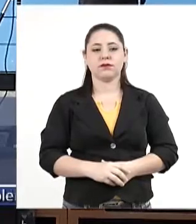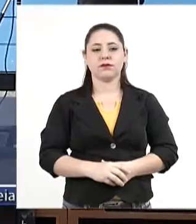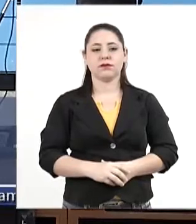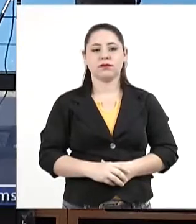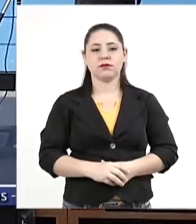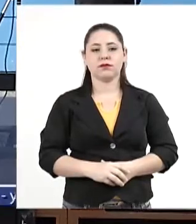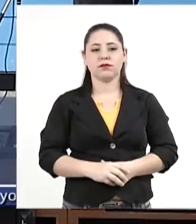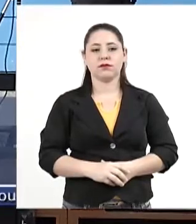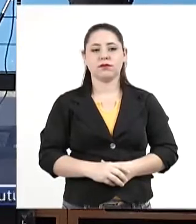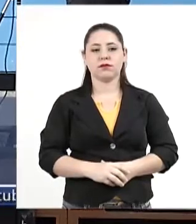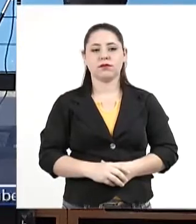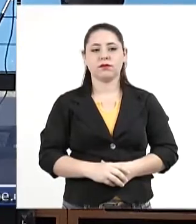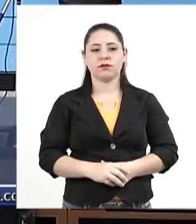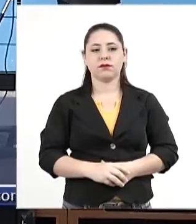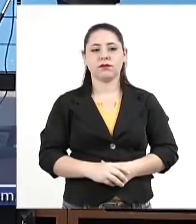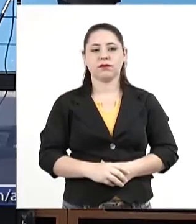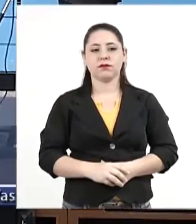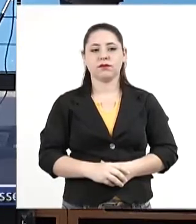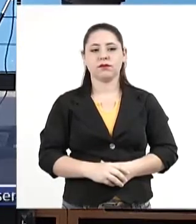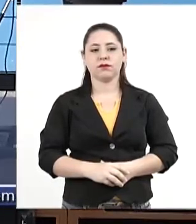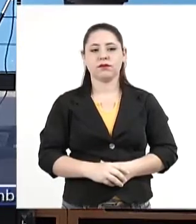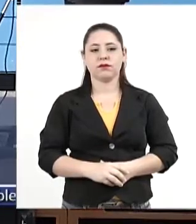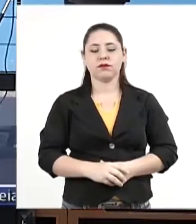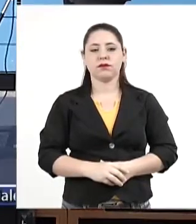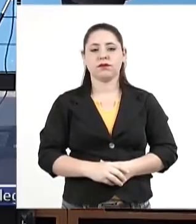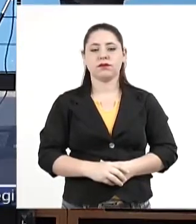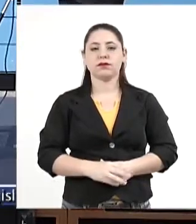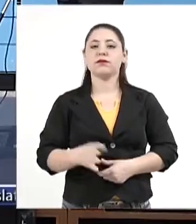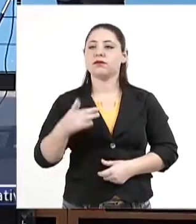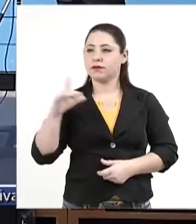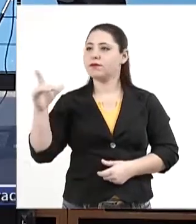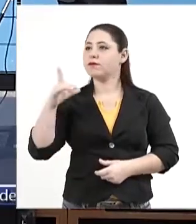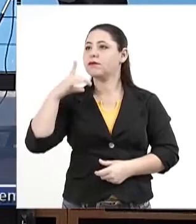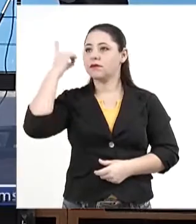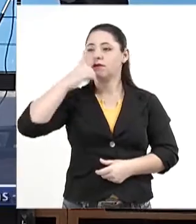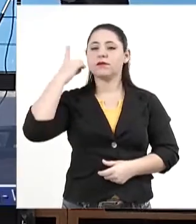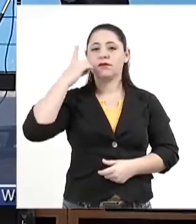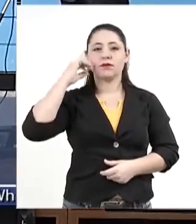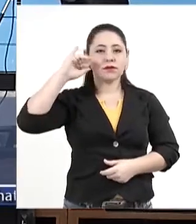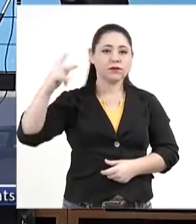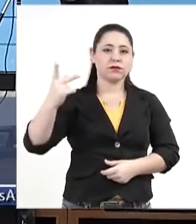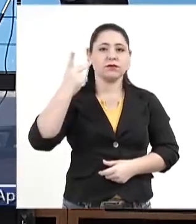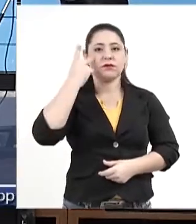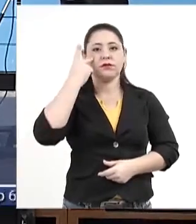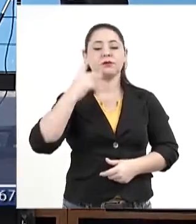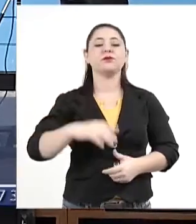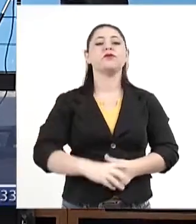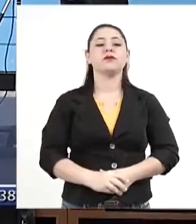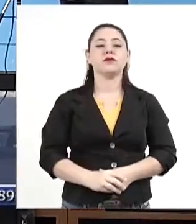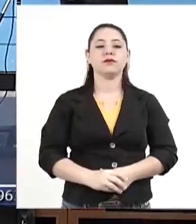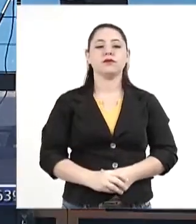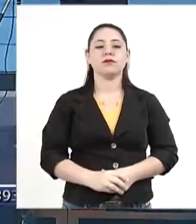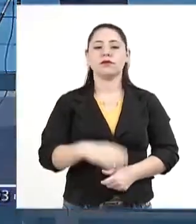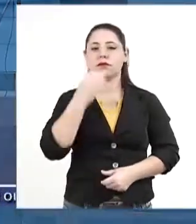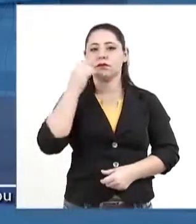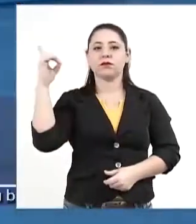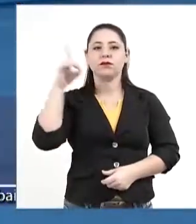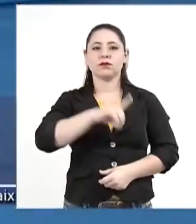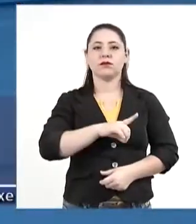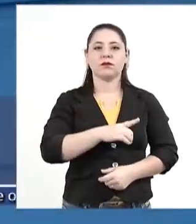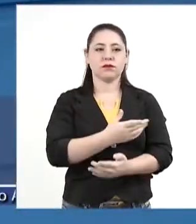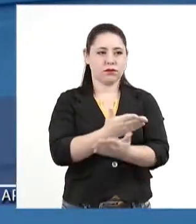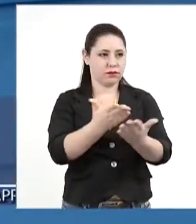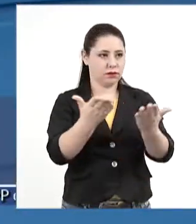Presidente, pela ordem, presidente. Com a palavra, pela ordem, o ilustre deputado João Henrique. Bom dia